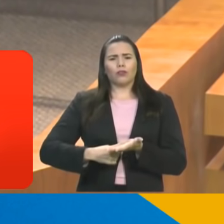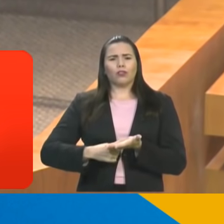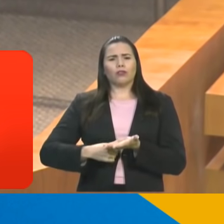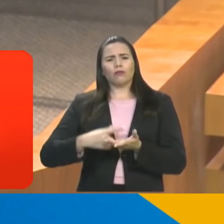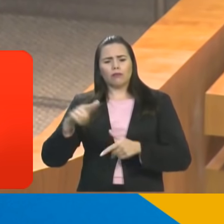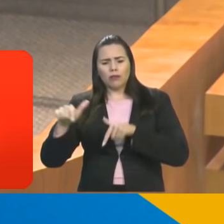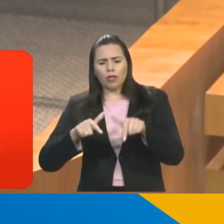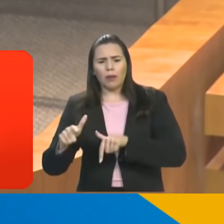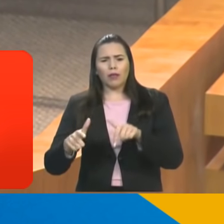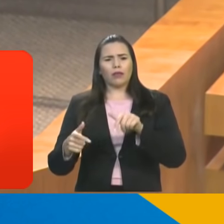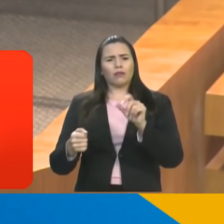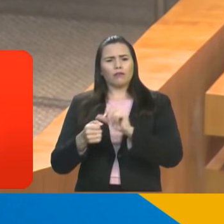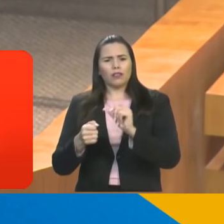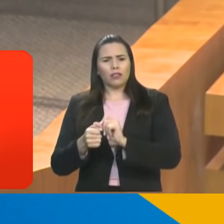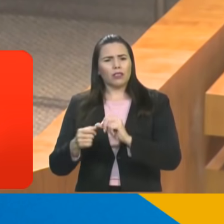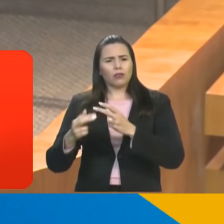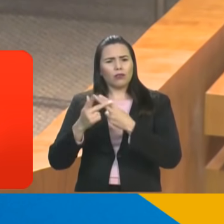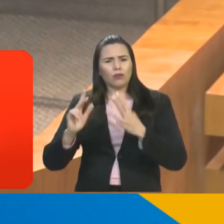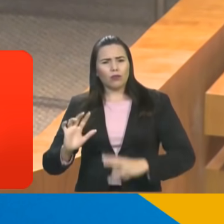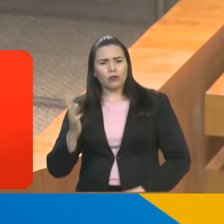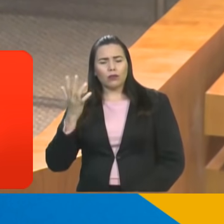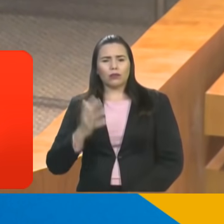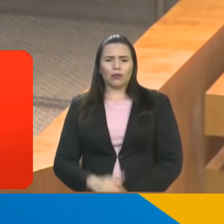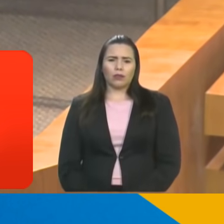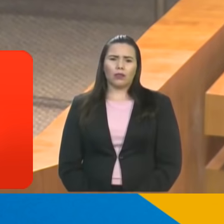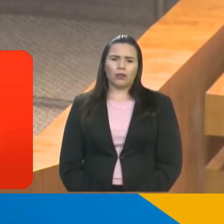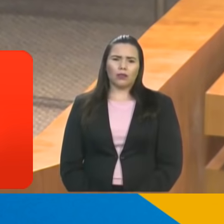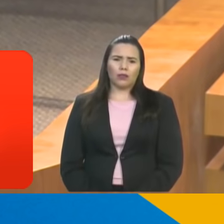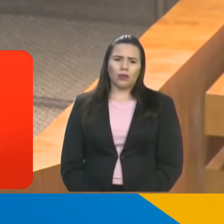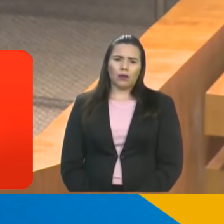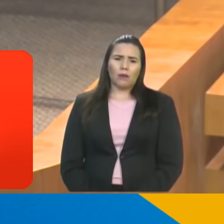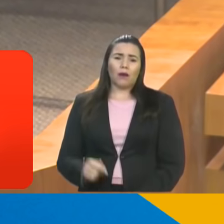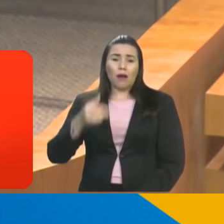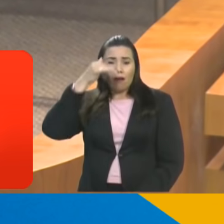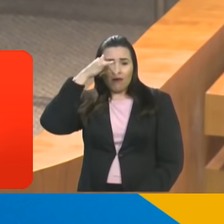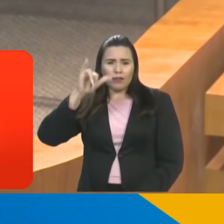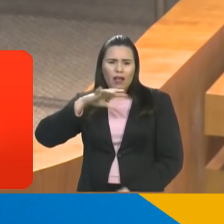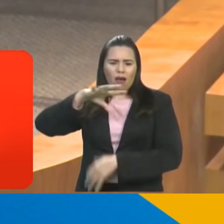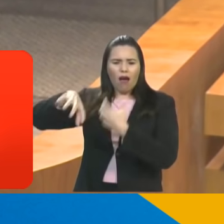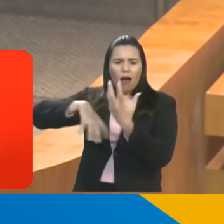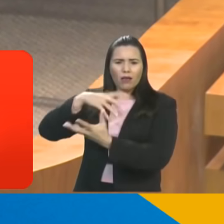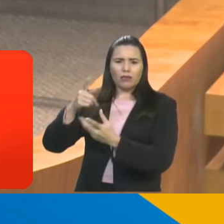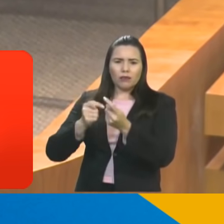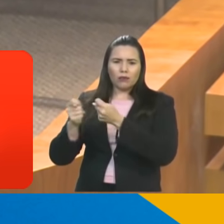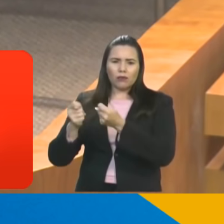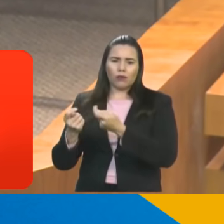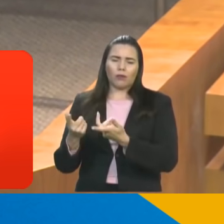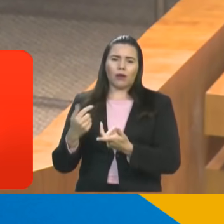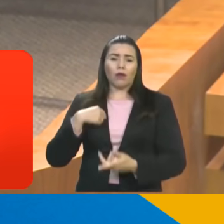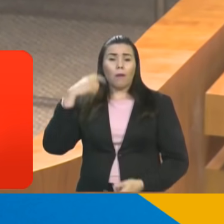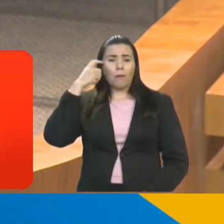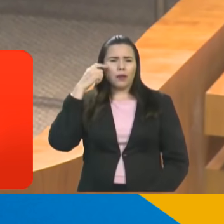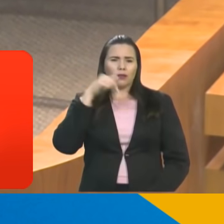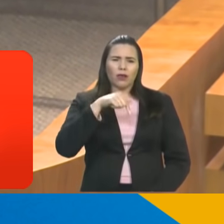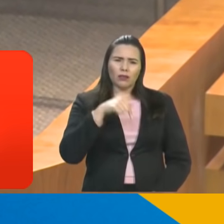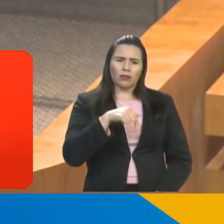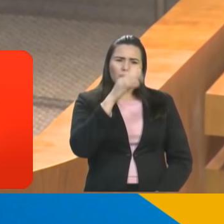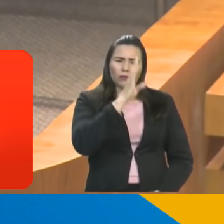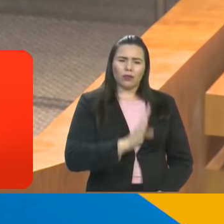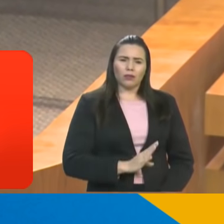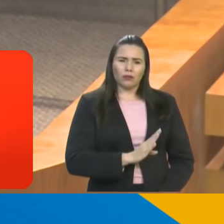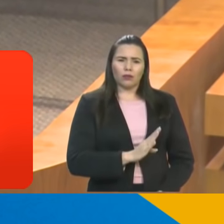crise econômica. Então, não o governo do estado do Maranhão, o governador Flávio Dino, ainda que tenha a